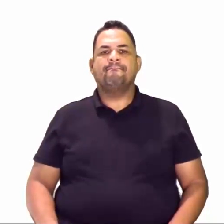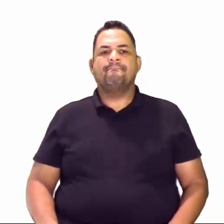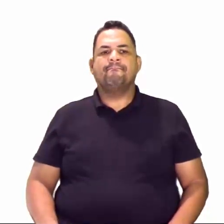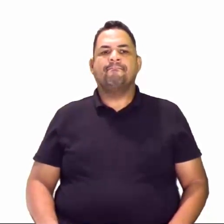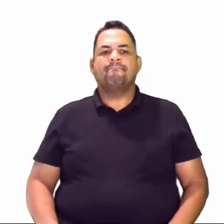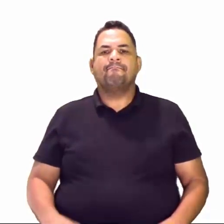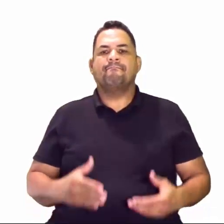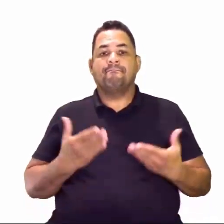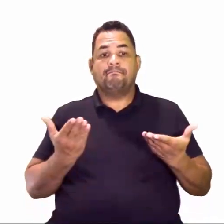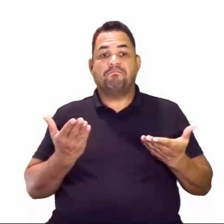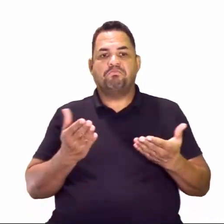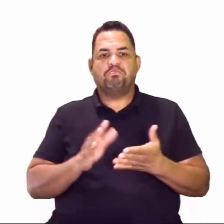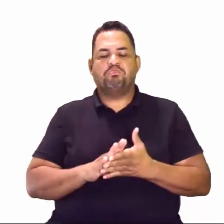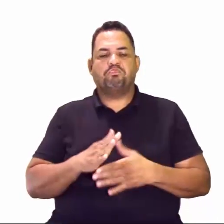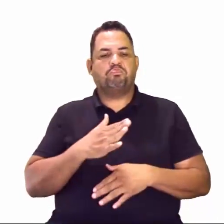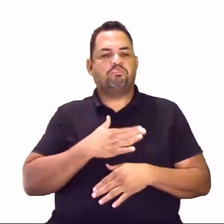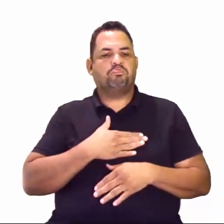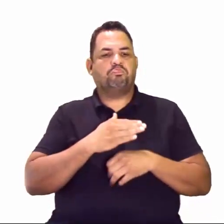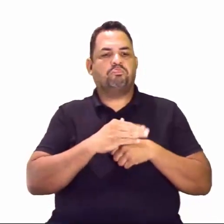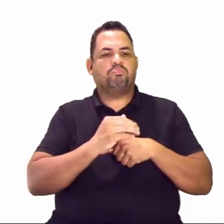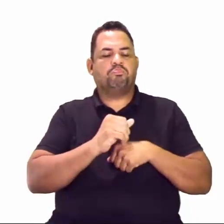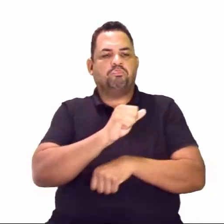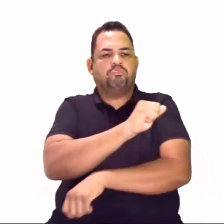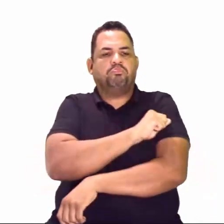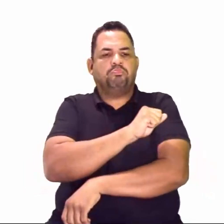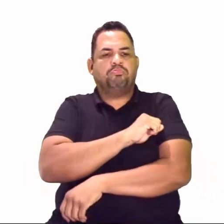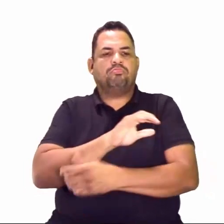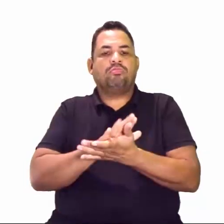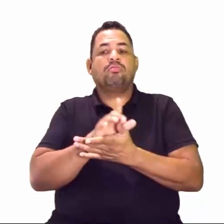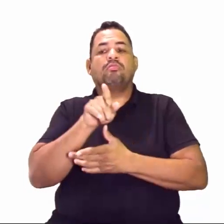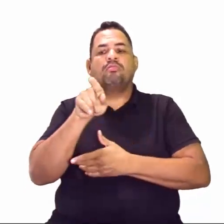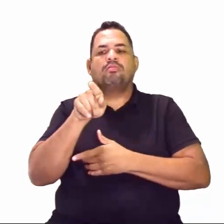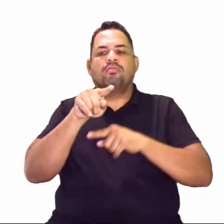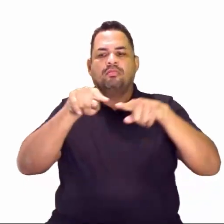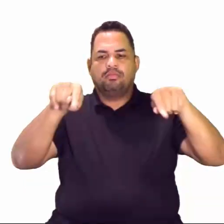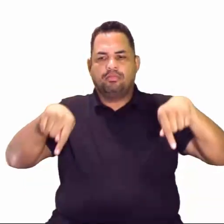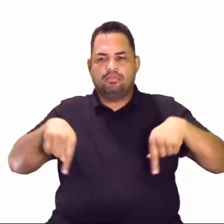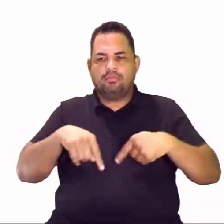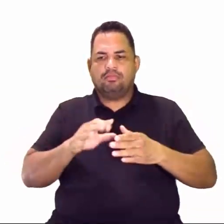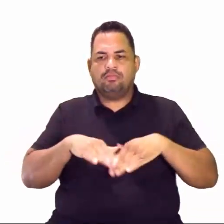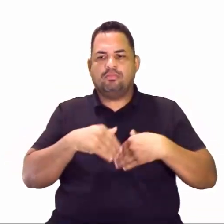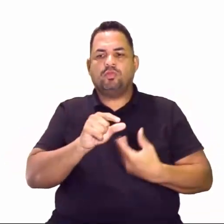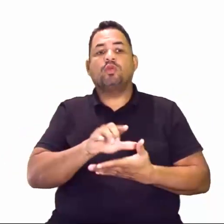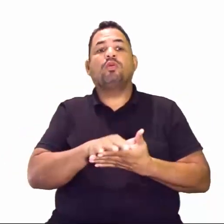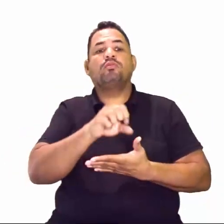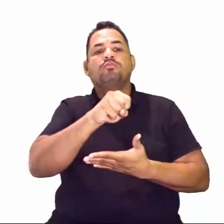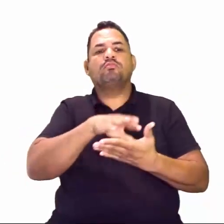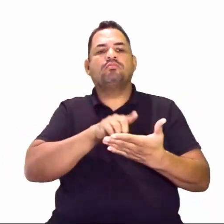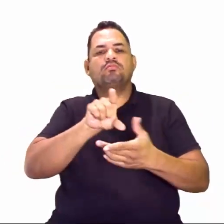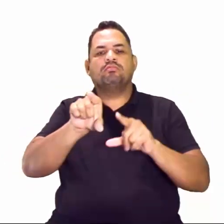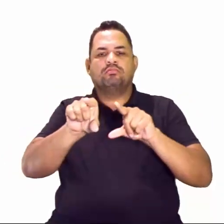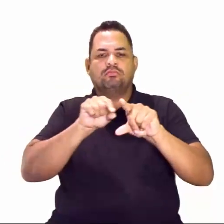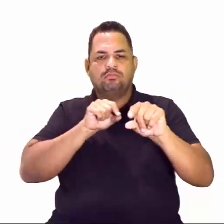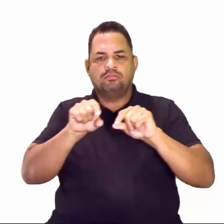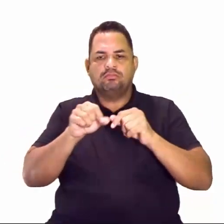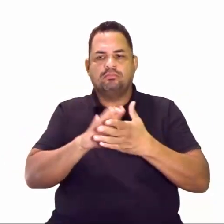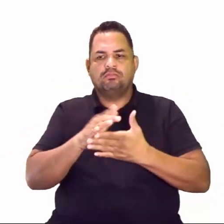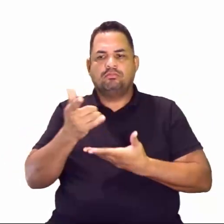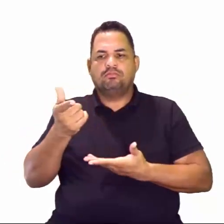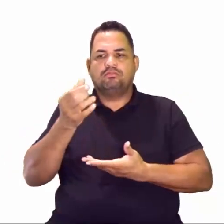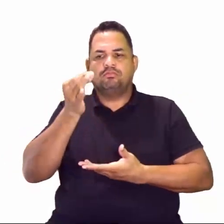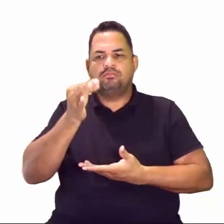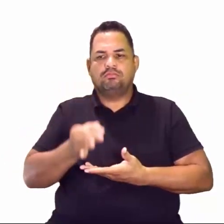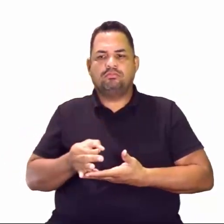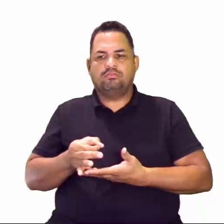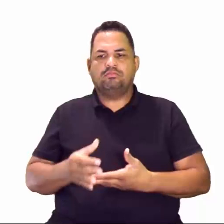C3H2O3? E aí, meu caro aluno, você aí na sala de aula, qual foi a alternativa que você considerou